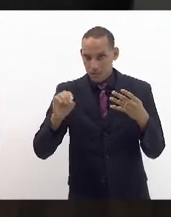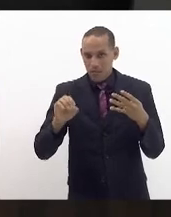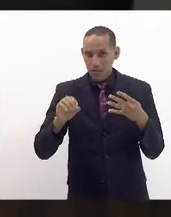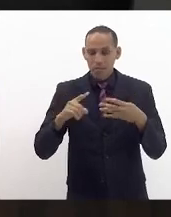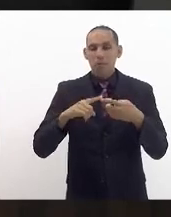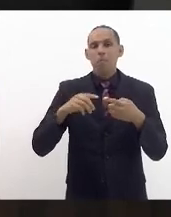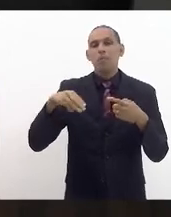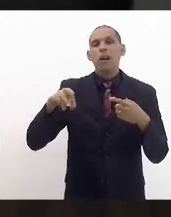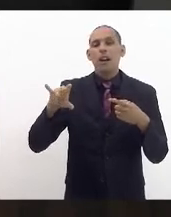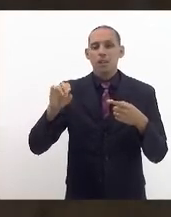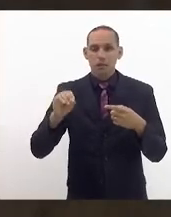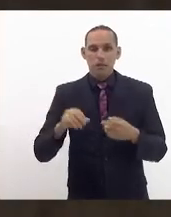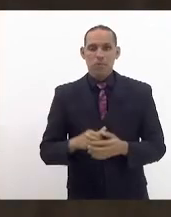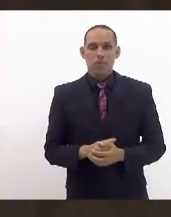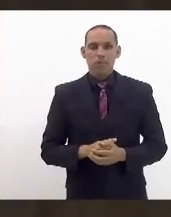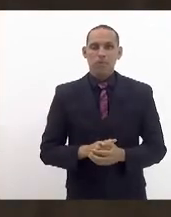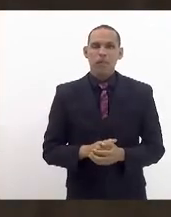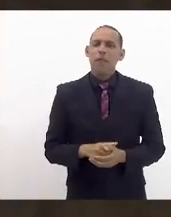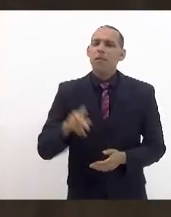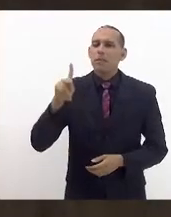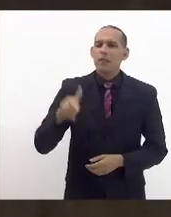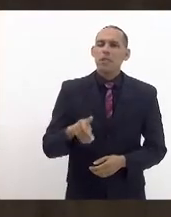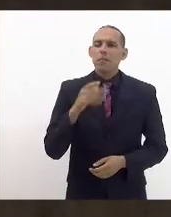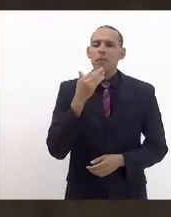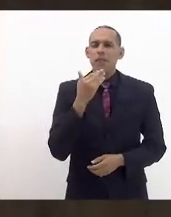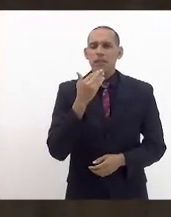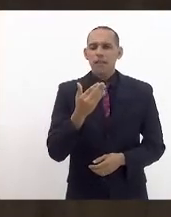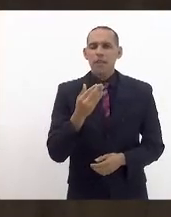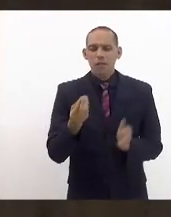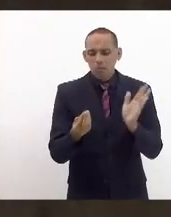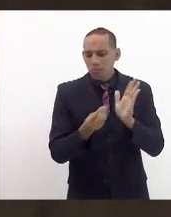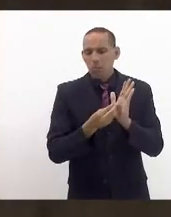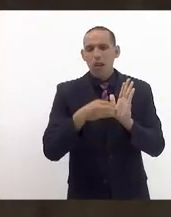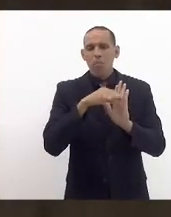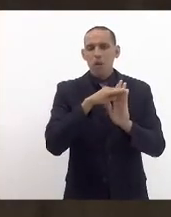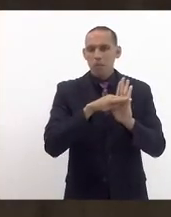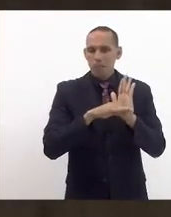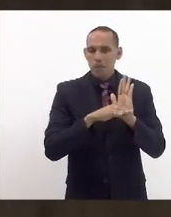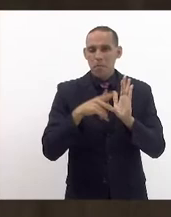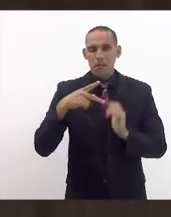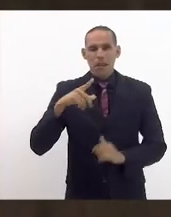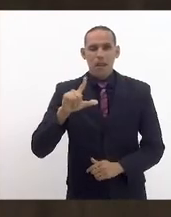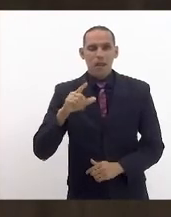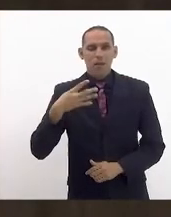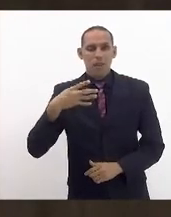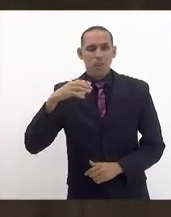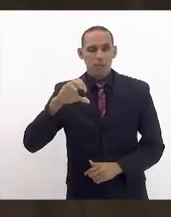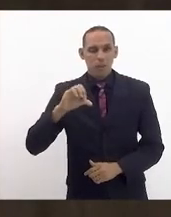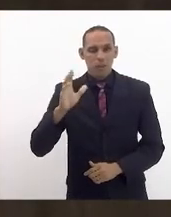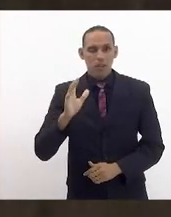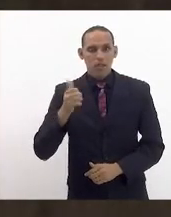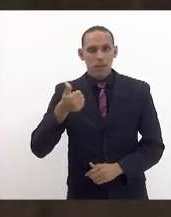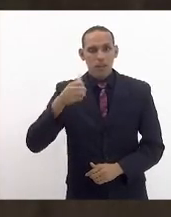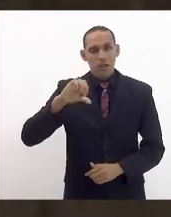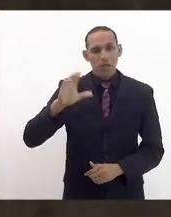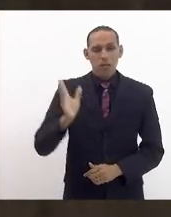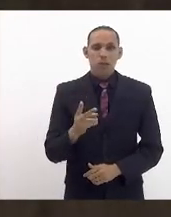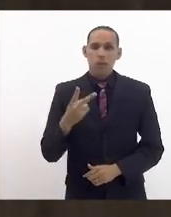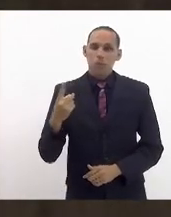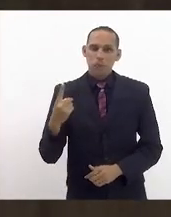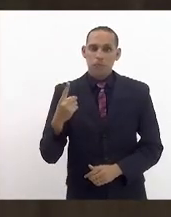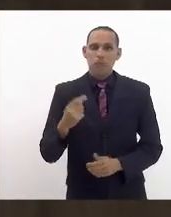Márcio Alberto, por favor. Senhor presidente, gostaria de pedir que fosse incluído na pauta o PL 4919 de